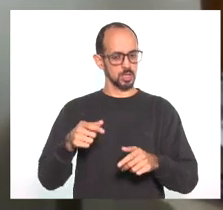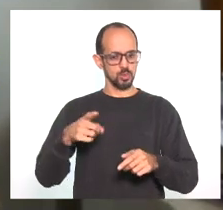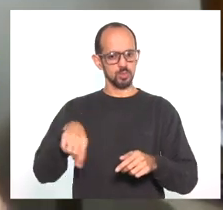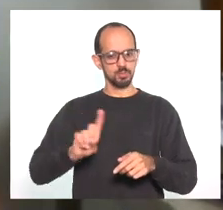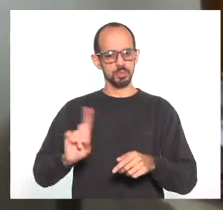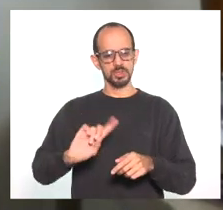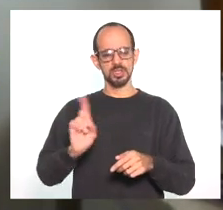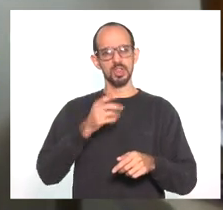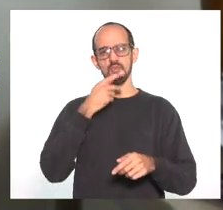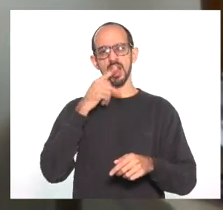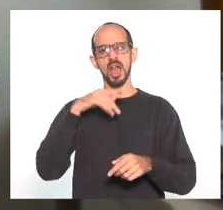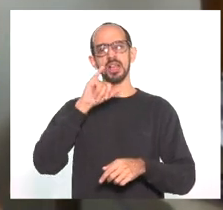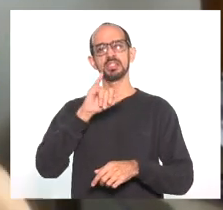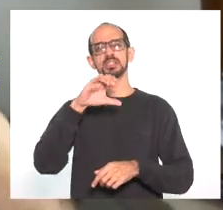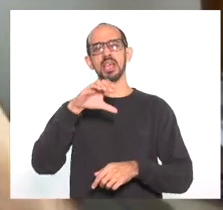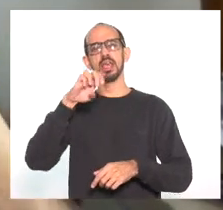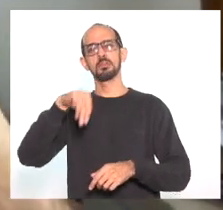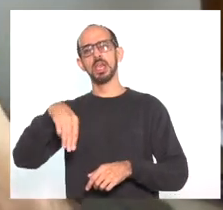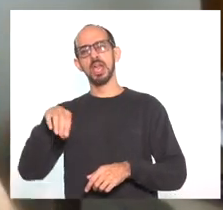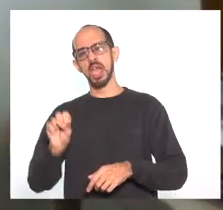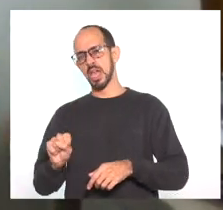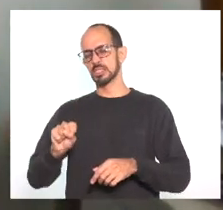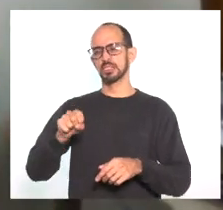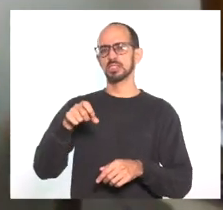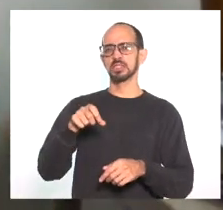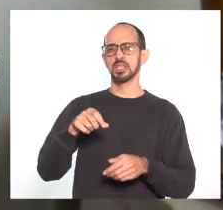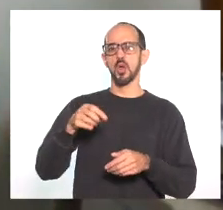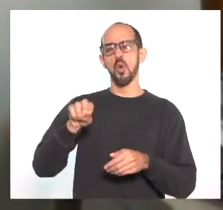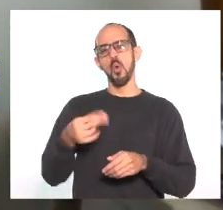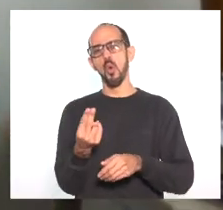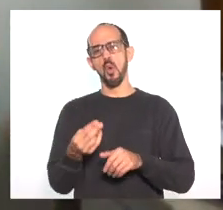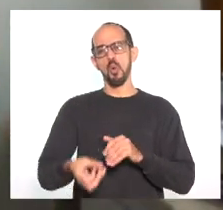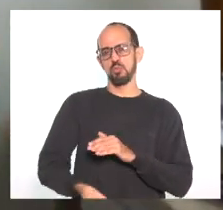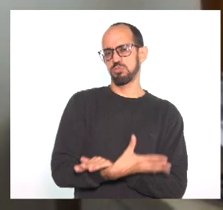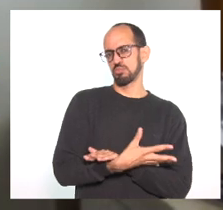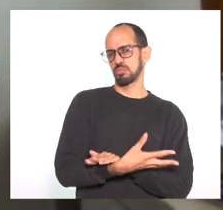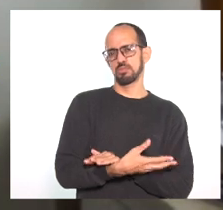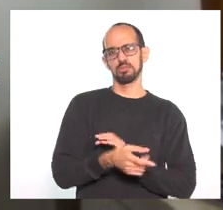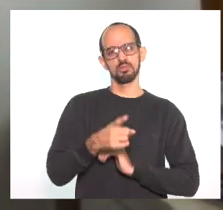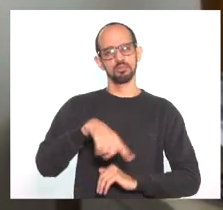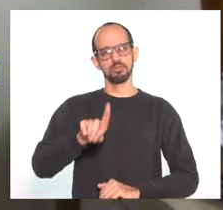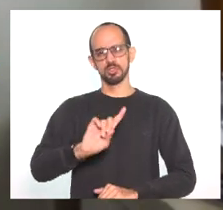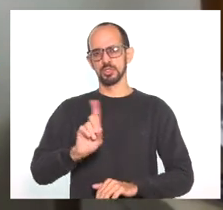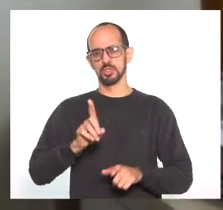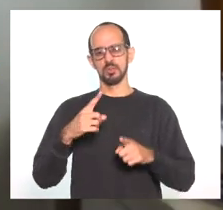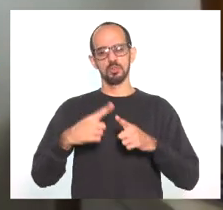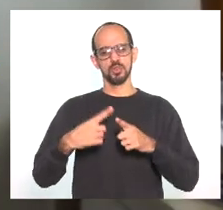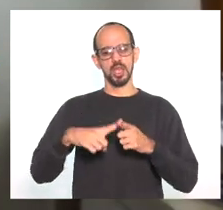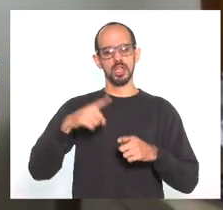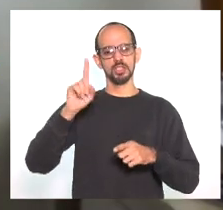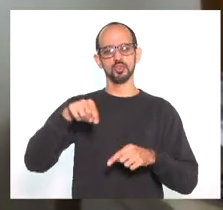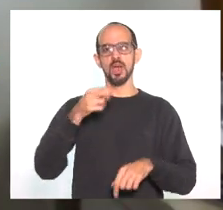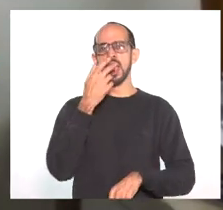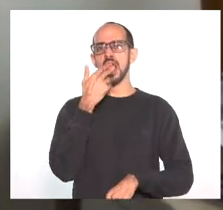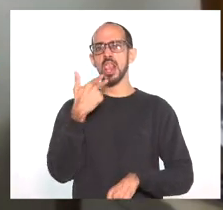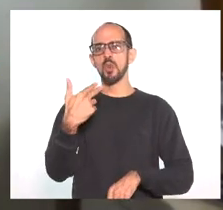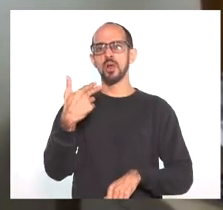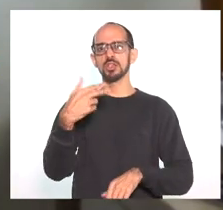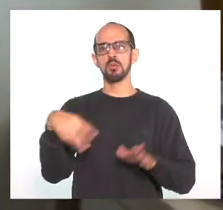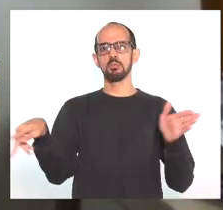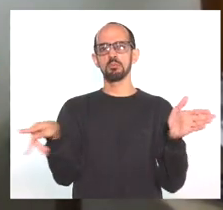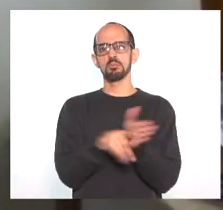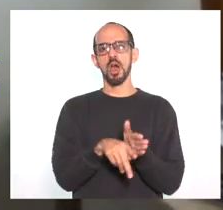tributo, em ICMS, em sonegação, porque isso tudo é linguajar de